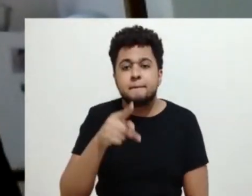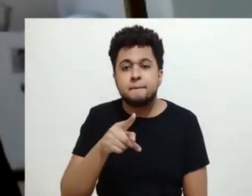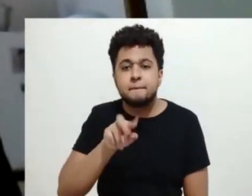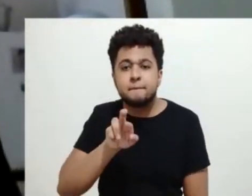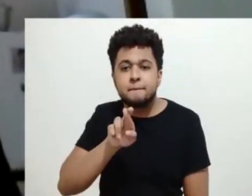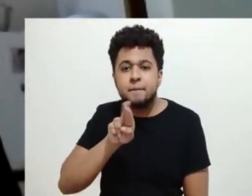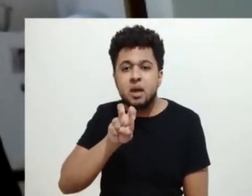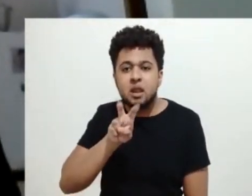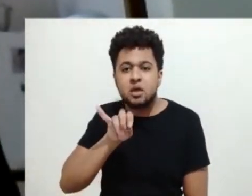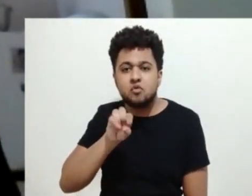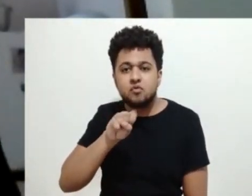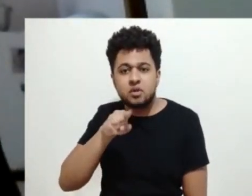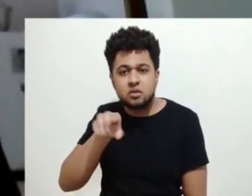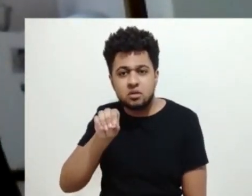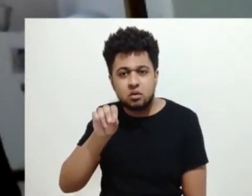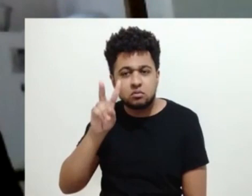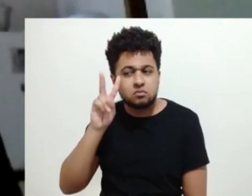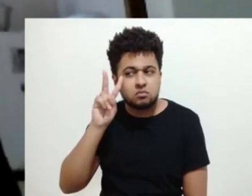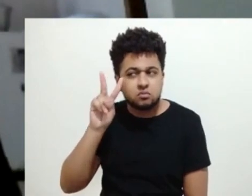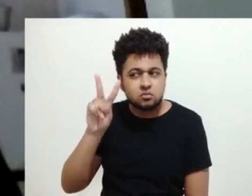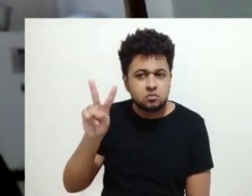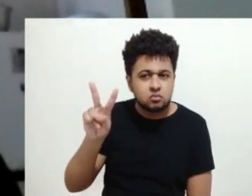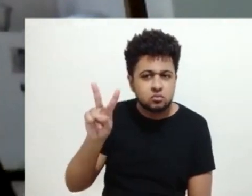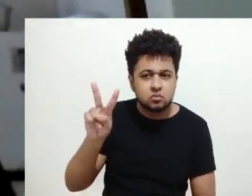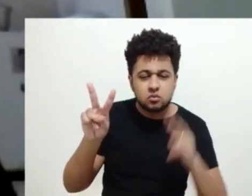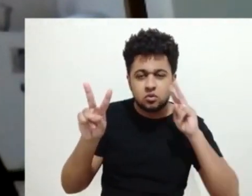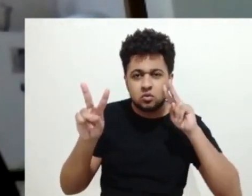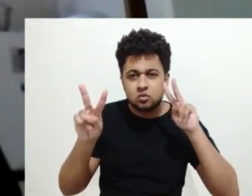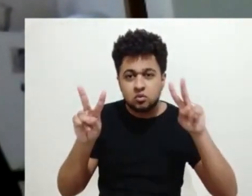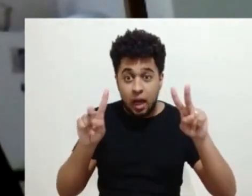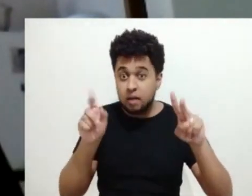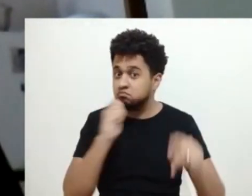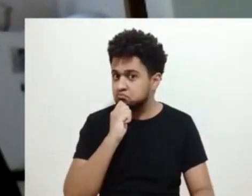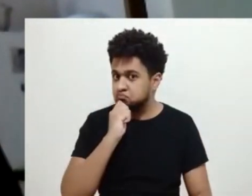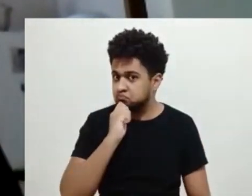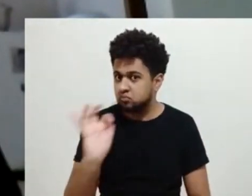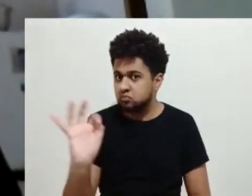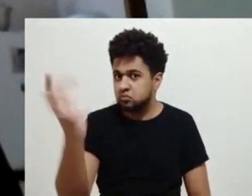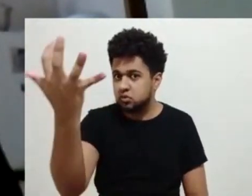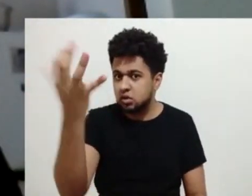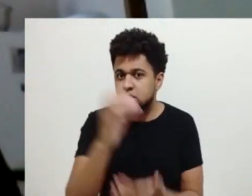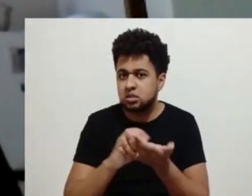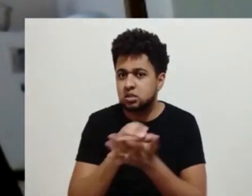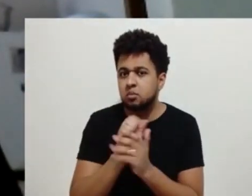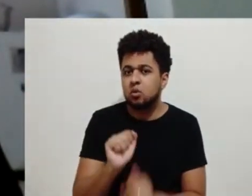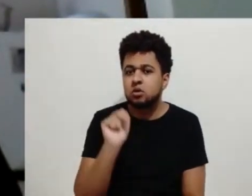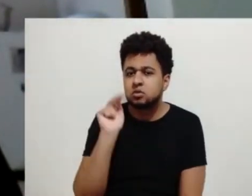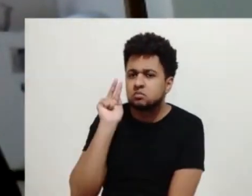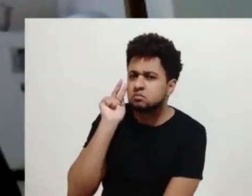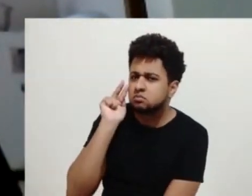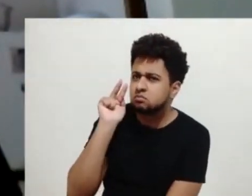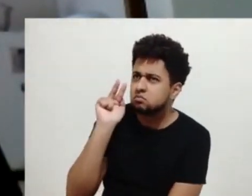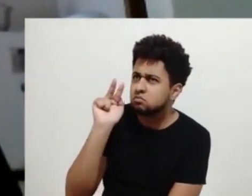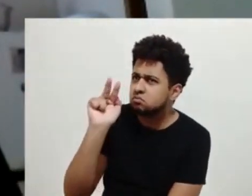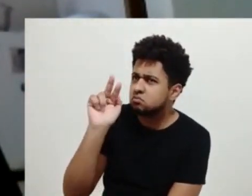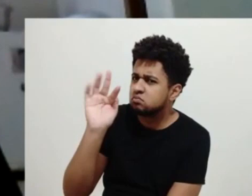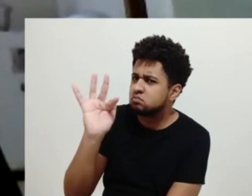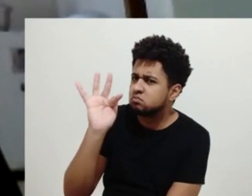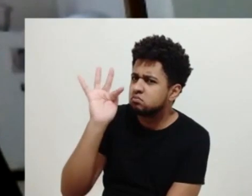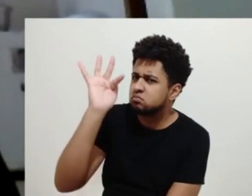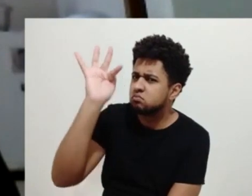Uma das características que eu mais gosto da ciência é a de previsão. A ciência pode